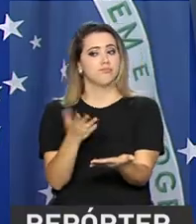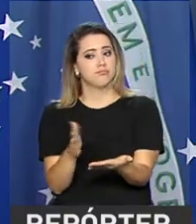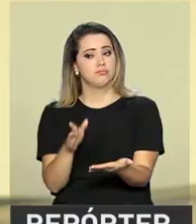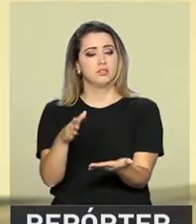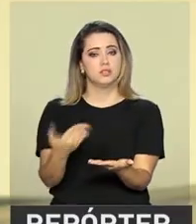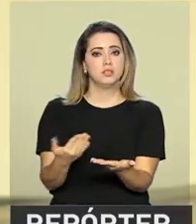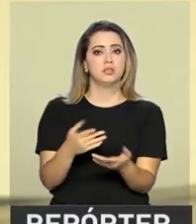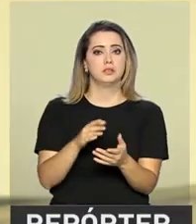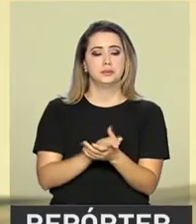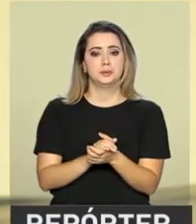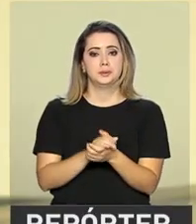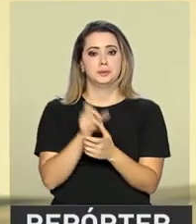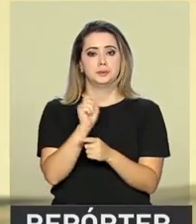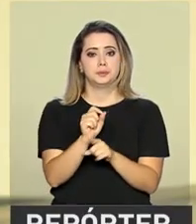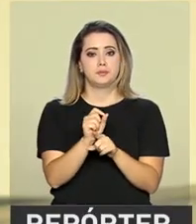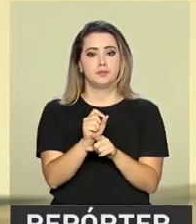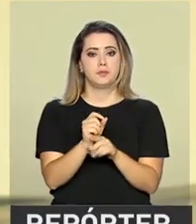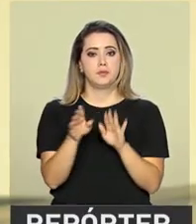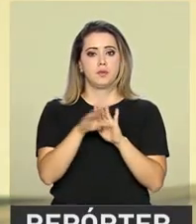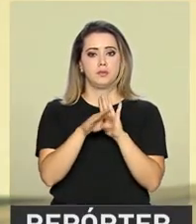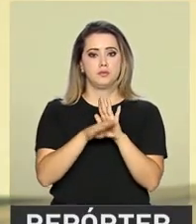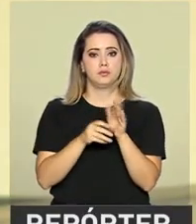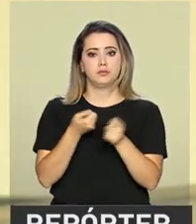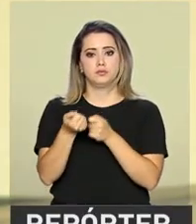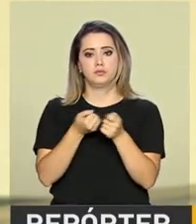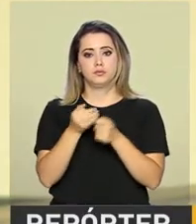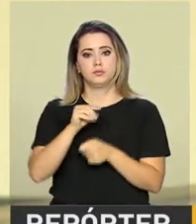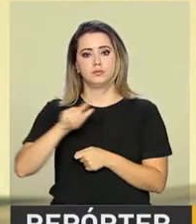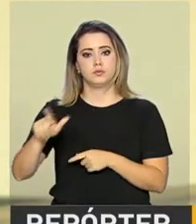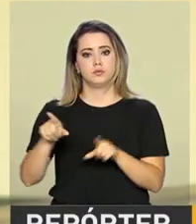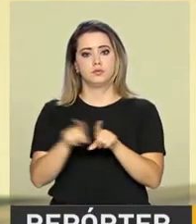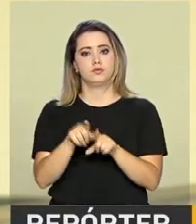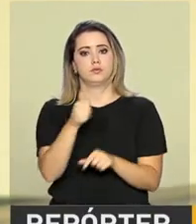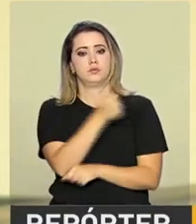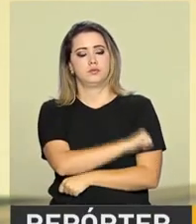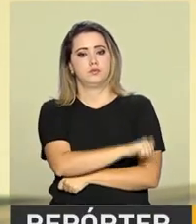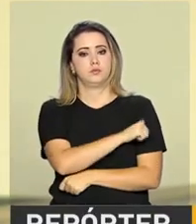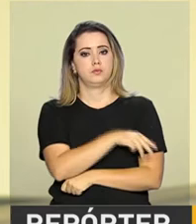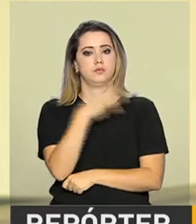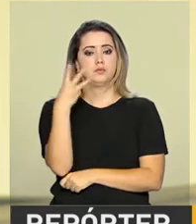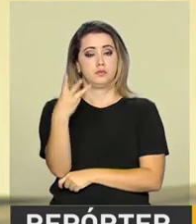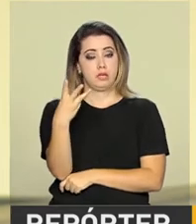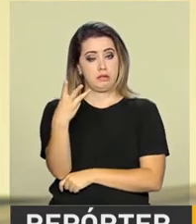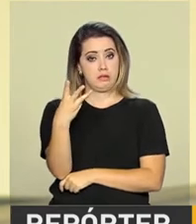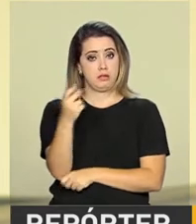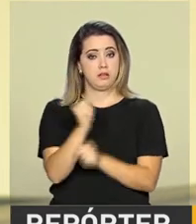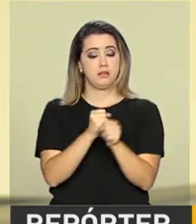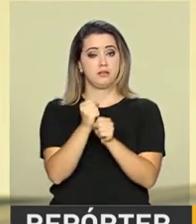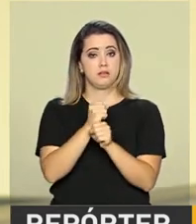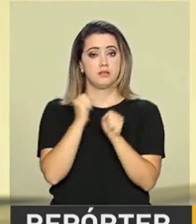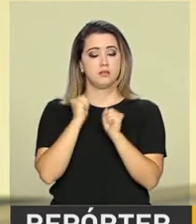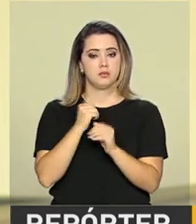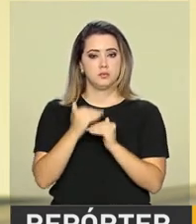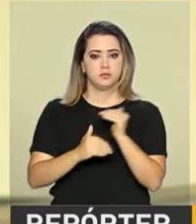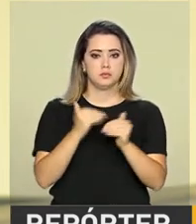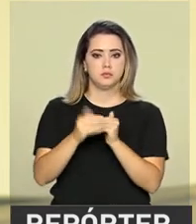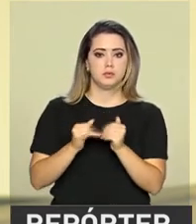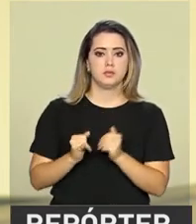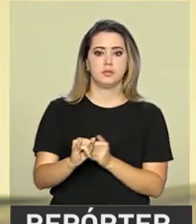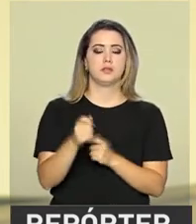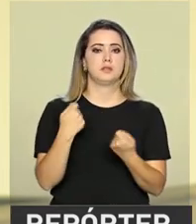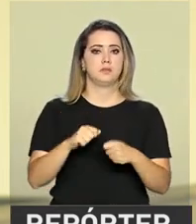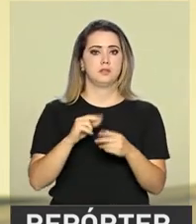acompanho o plano de reajuste fiscal do rio de janeiro tem duração de três anos que pode ser prorrogado por mais três se